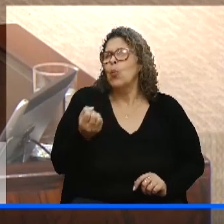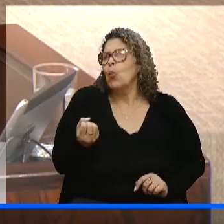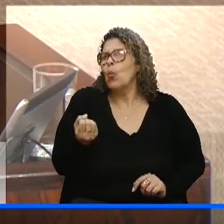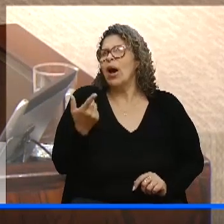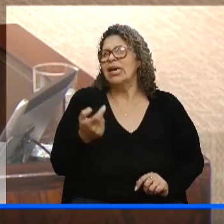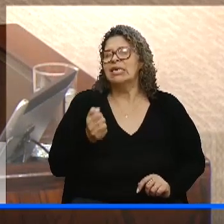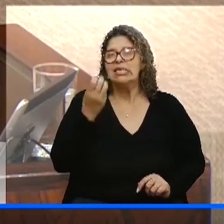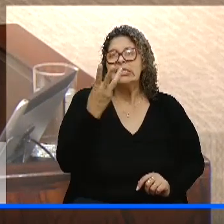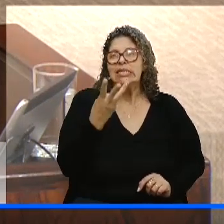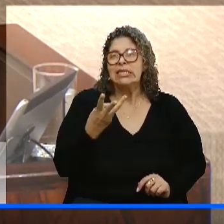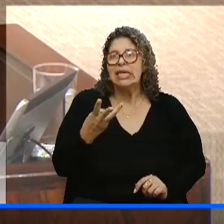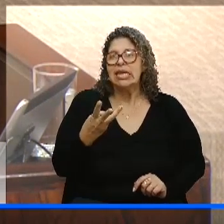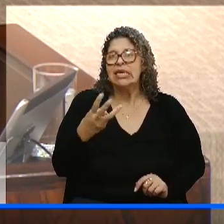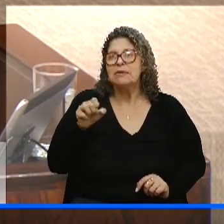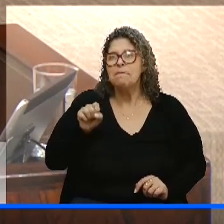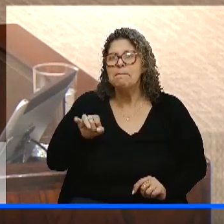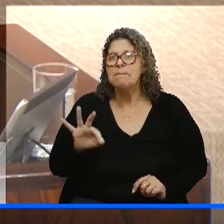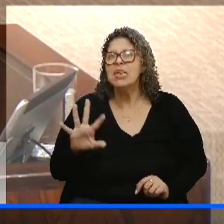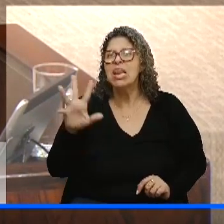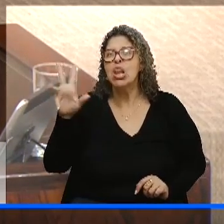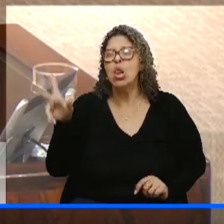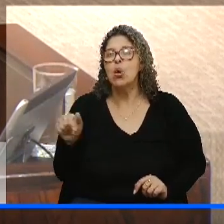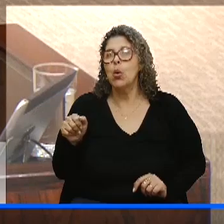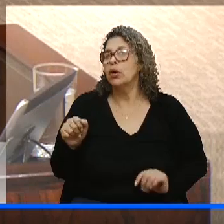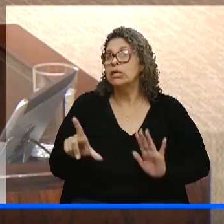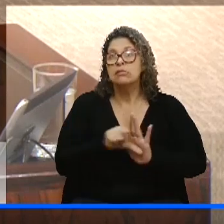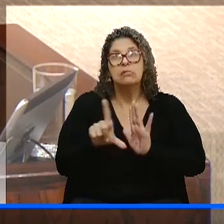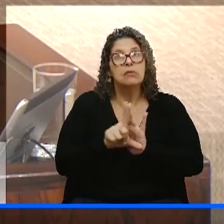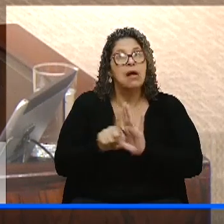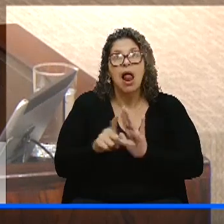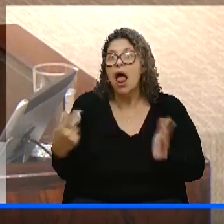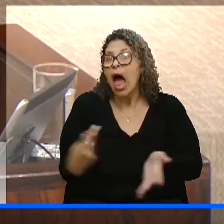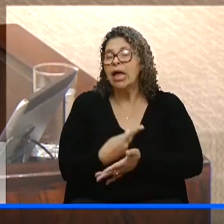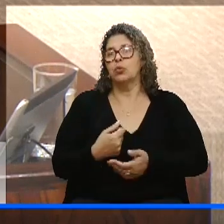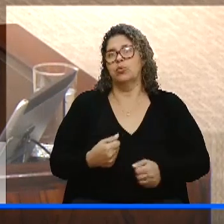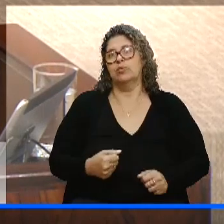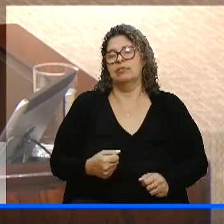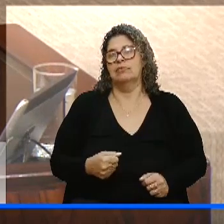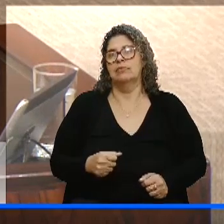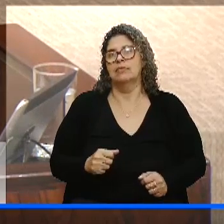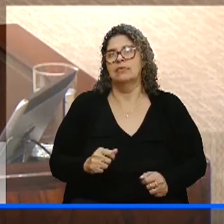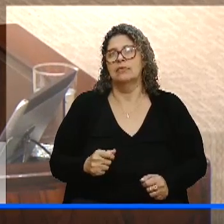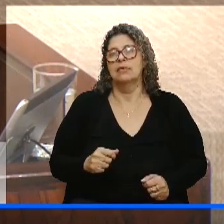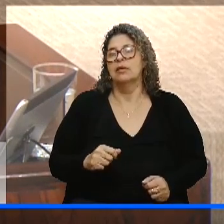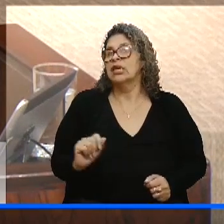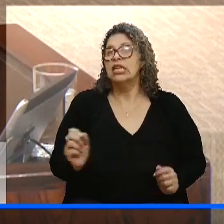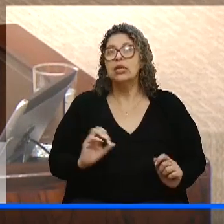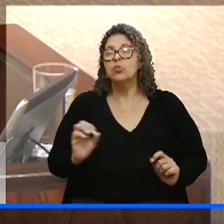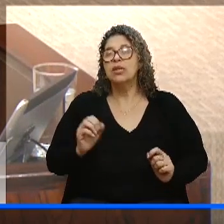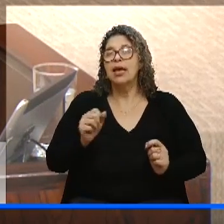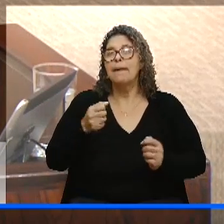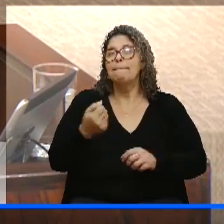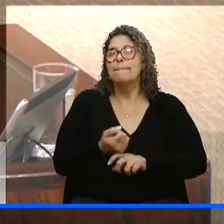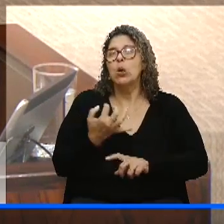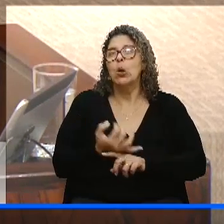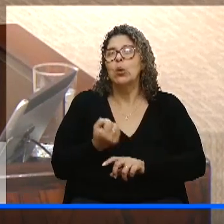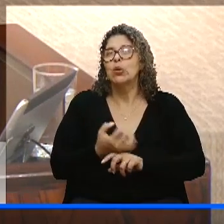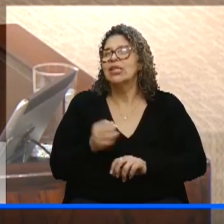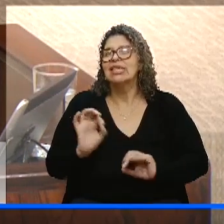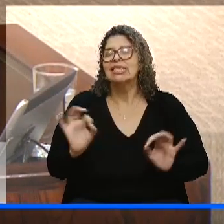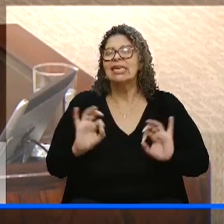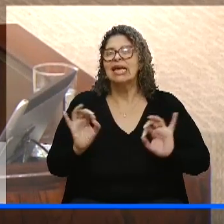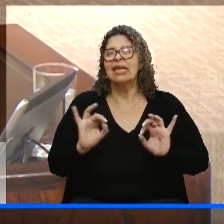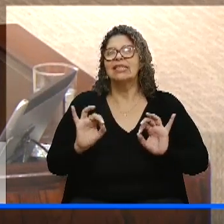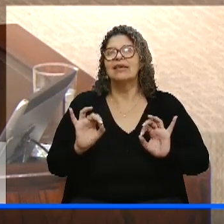e trezentos mil reais este ano que foi pago ilegalmente para essas pessoas esses procuradores que não tem nenhum ônus da atividade advocatícia